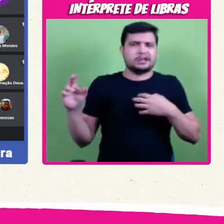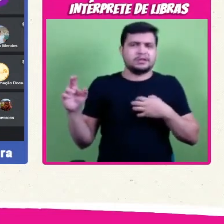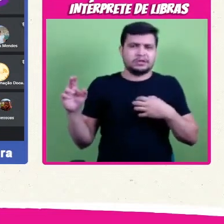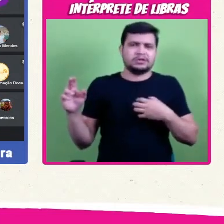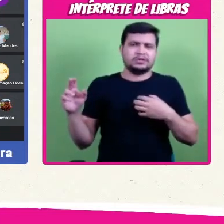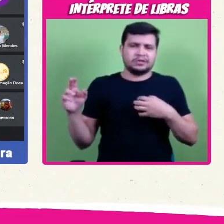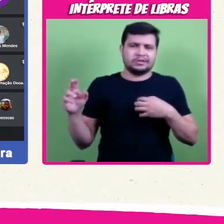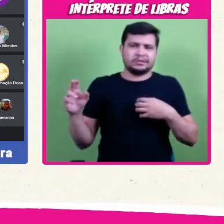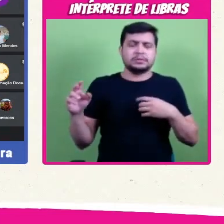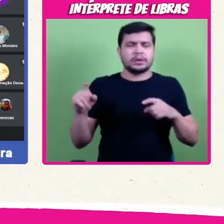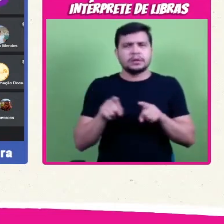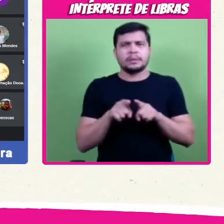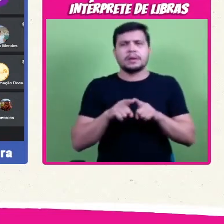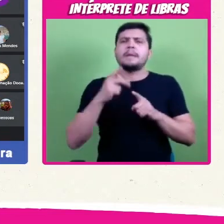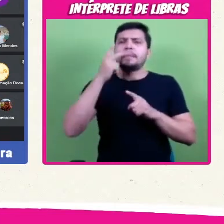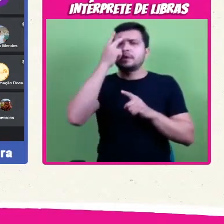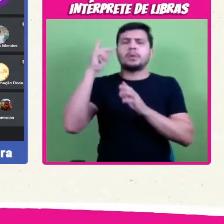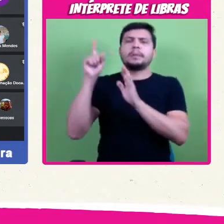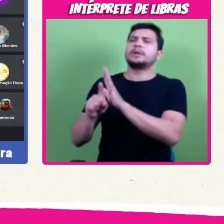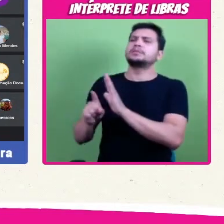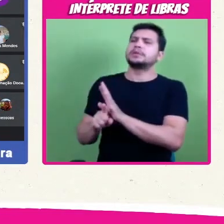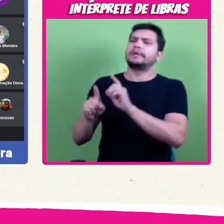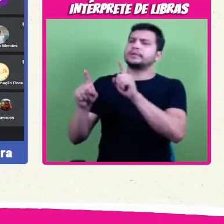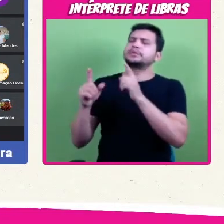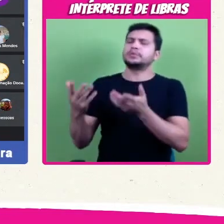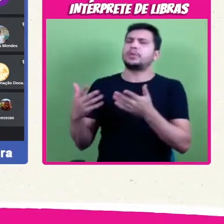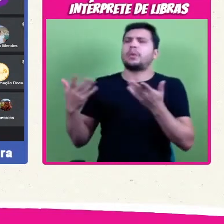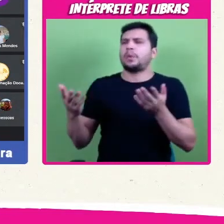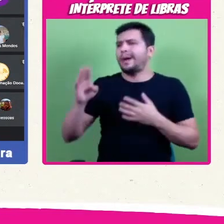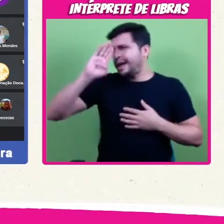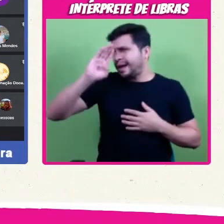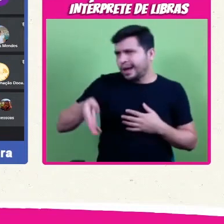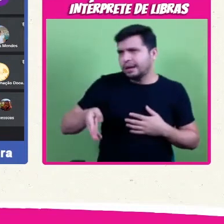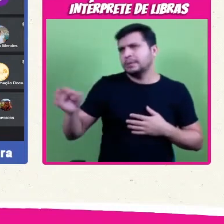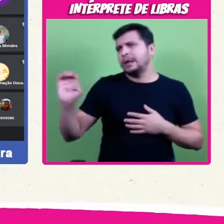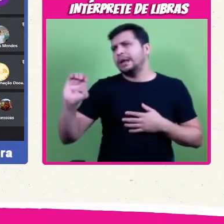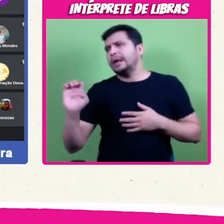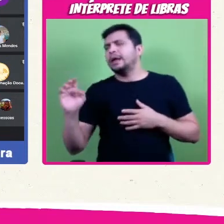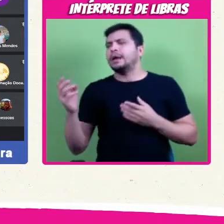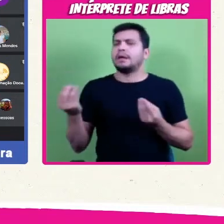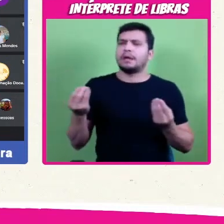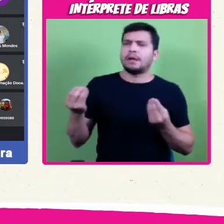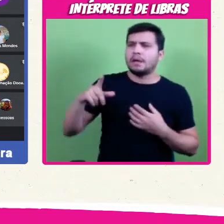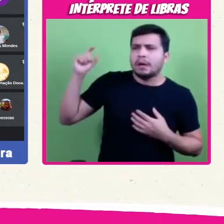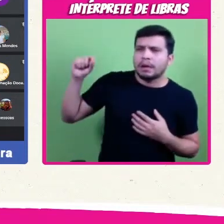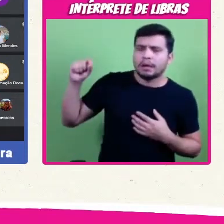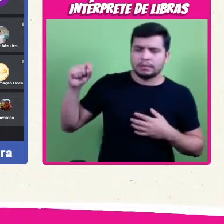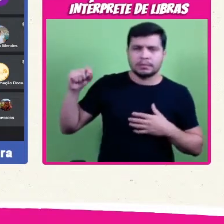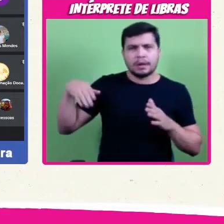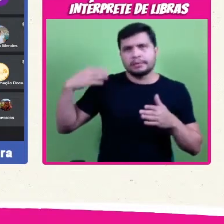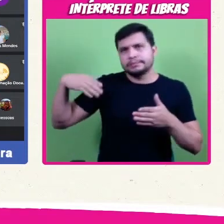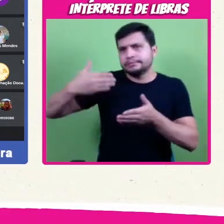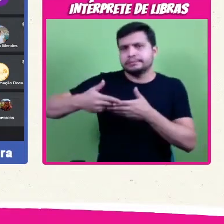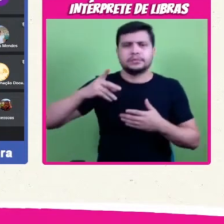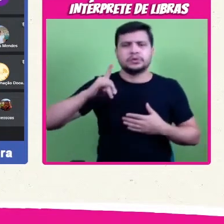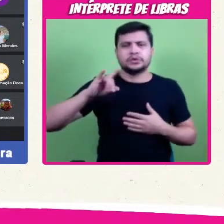sua sexualidade, que reprimia a sua própria sexualidade, até que um momento decidiu colocar para fora, e aí ao colocar para